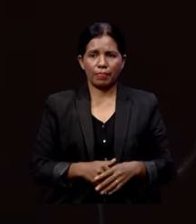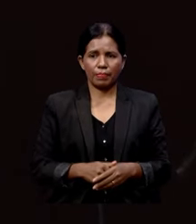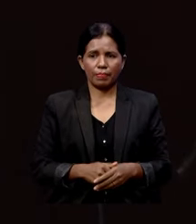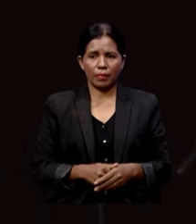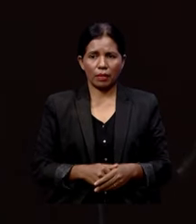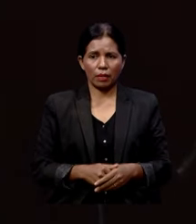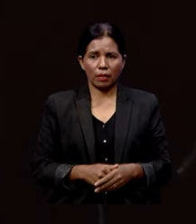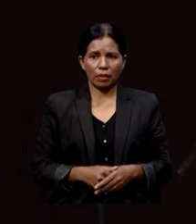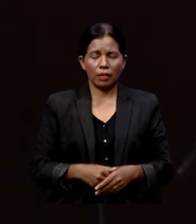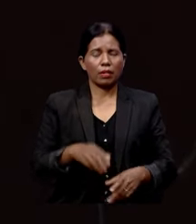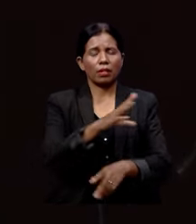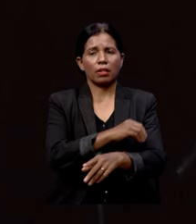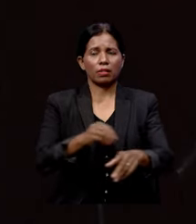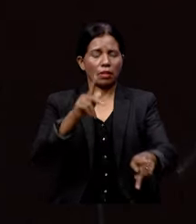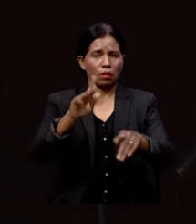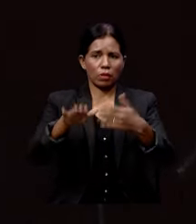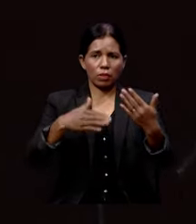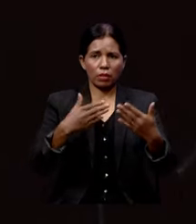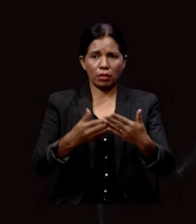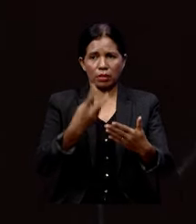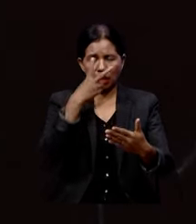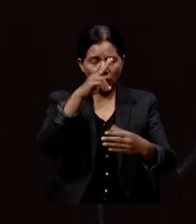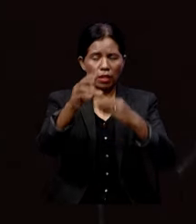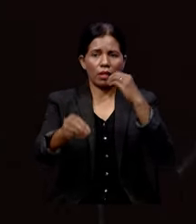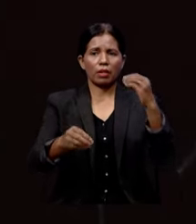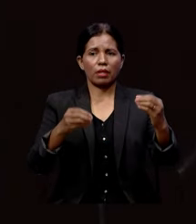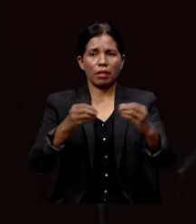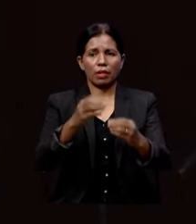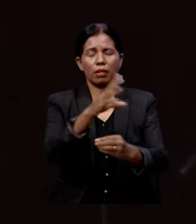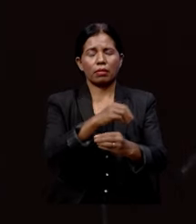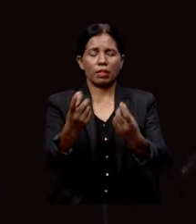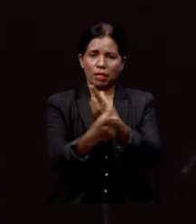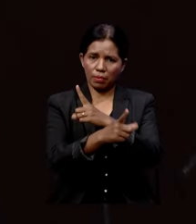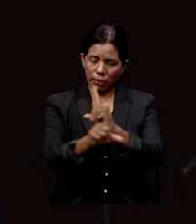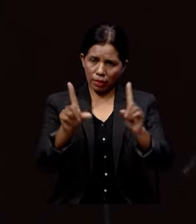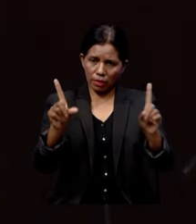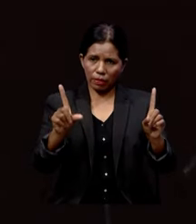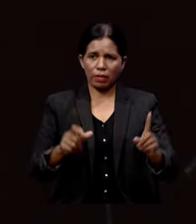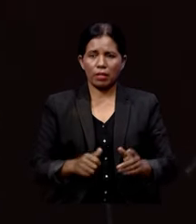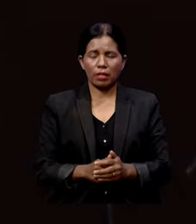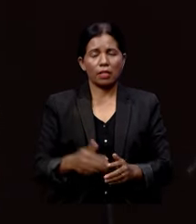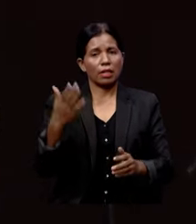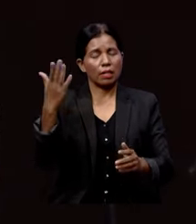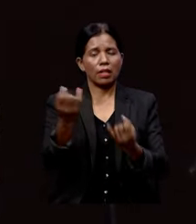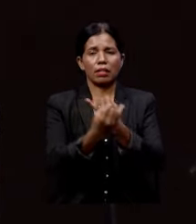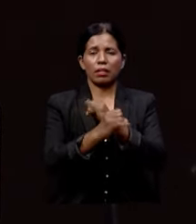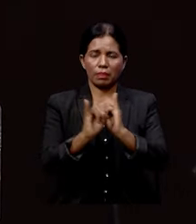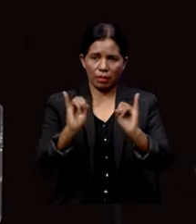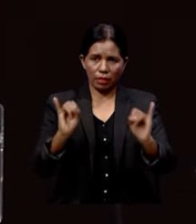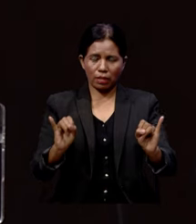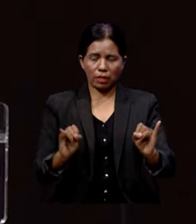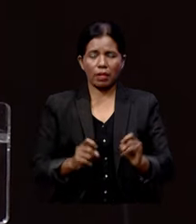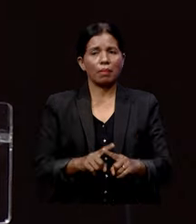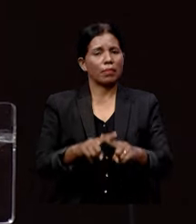Coube-me o papel de liderar esta luta de libertação e independência,